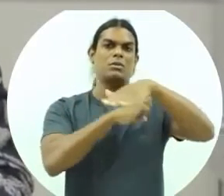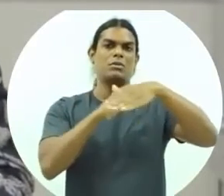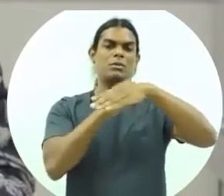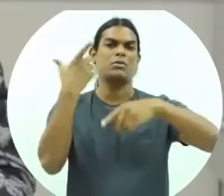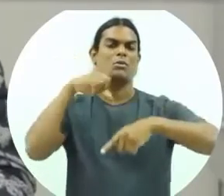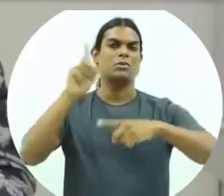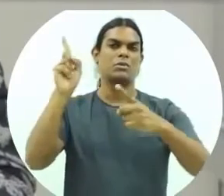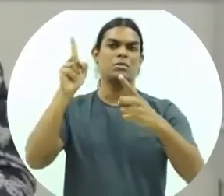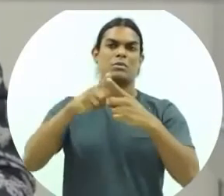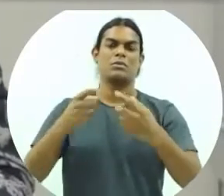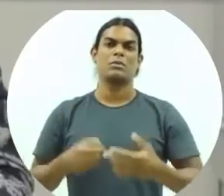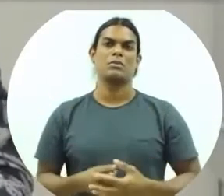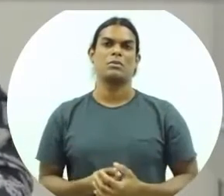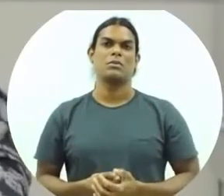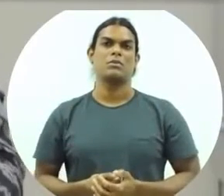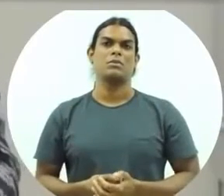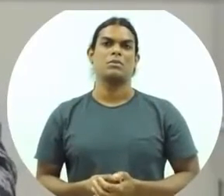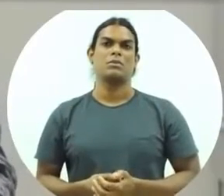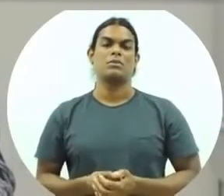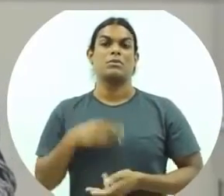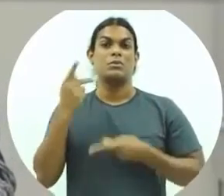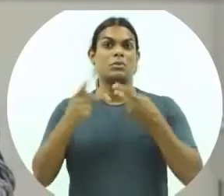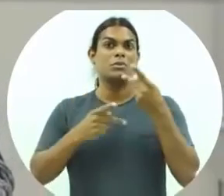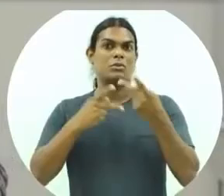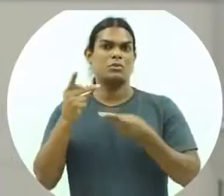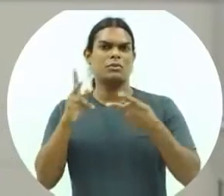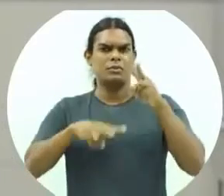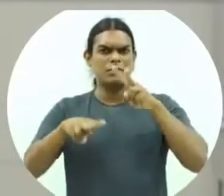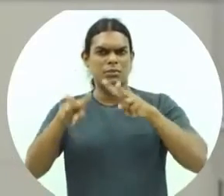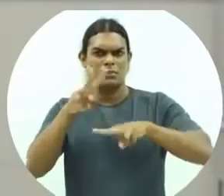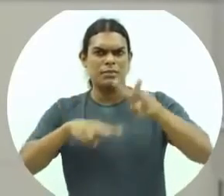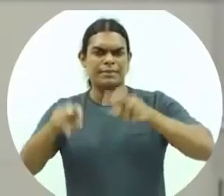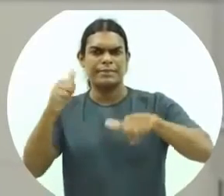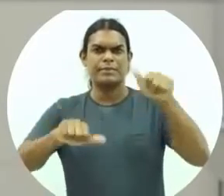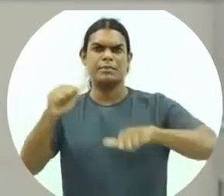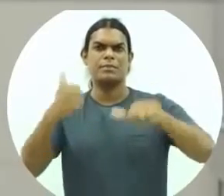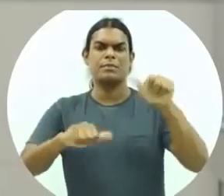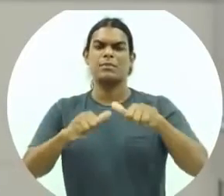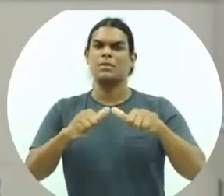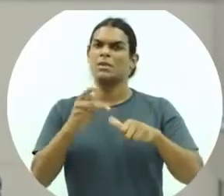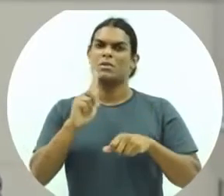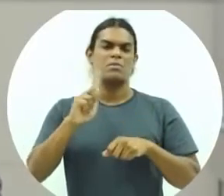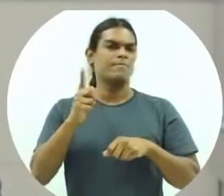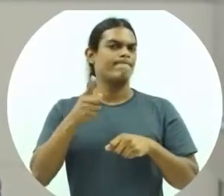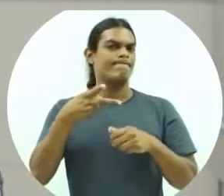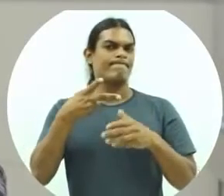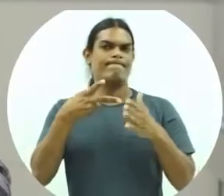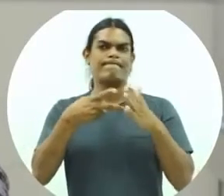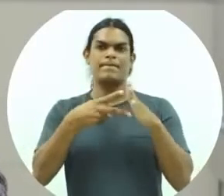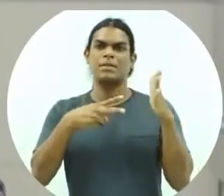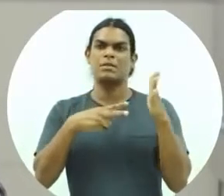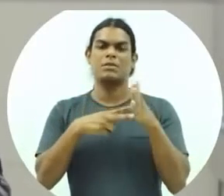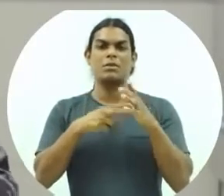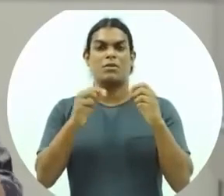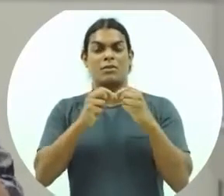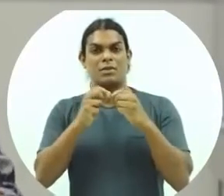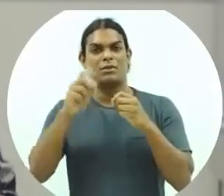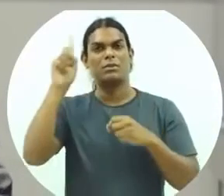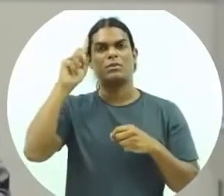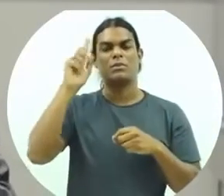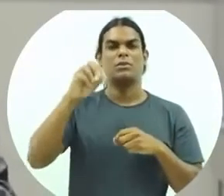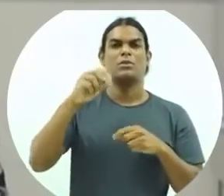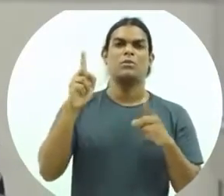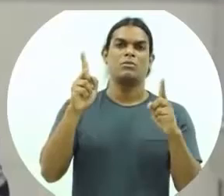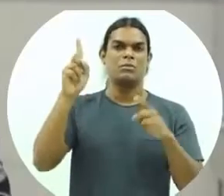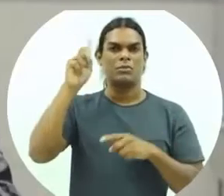do resultado esperado pela organização. Quando eu digo avaliar o tempo todo, não quer dizer necessariamente que eu esteja fazendo isso todos